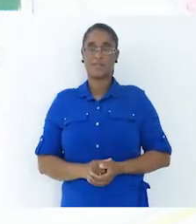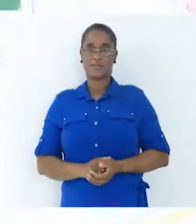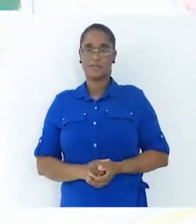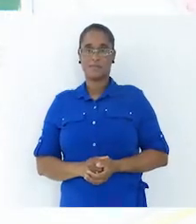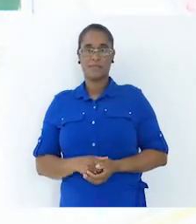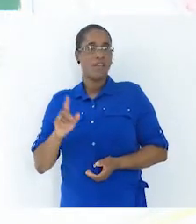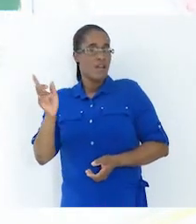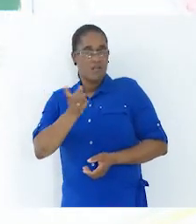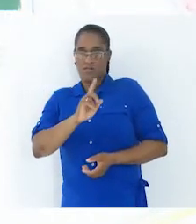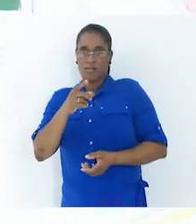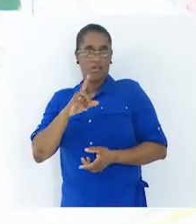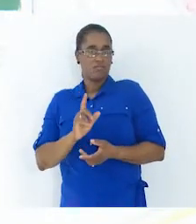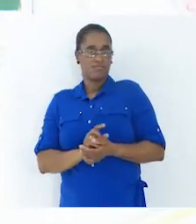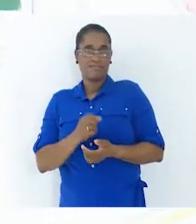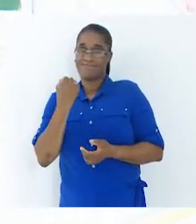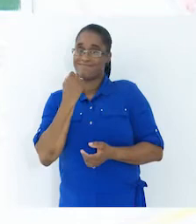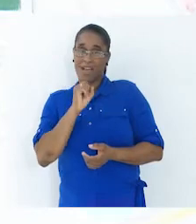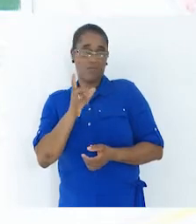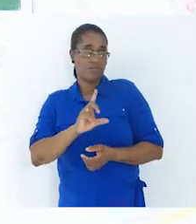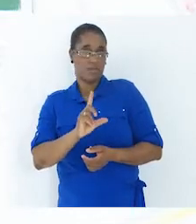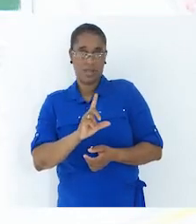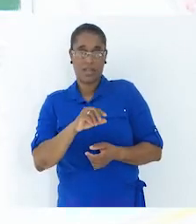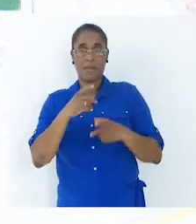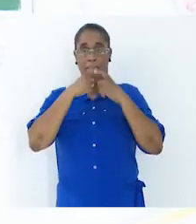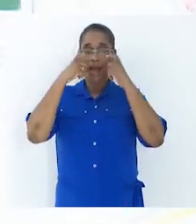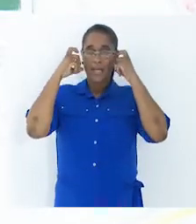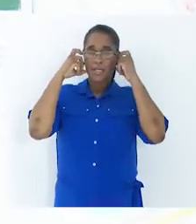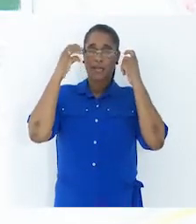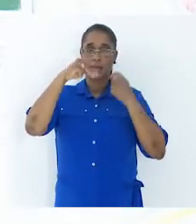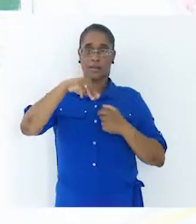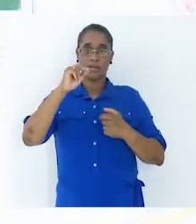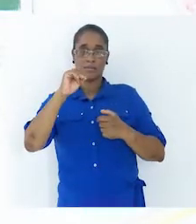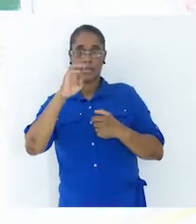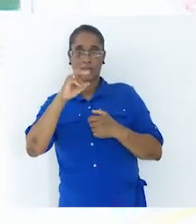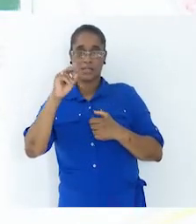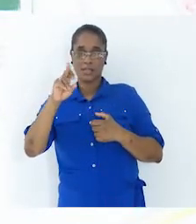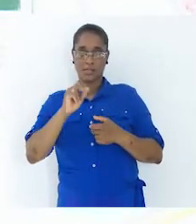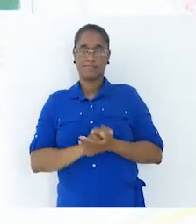Não tens máscara. Não tens máscara.